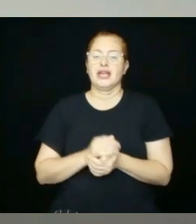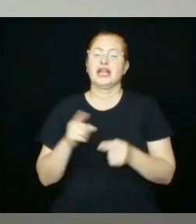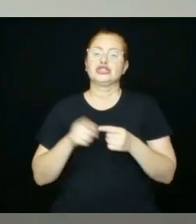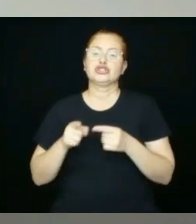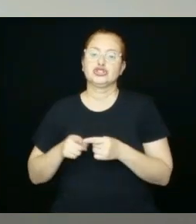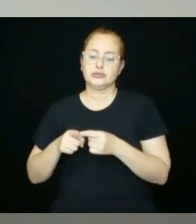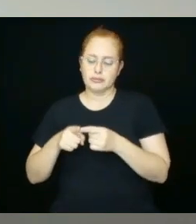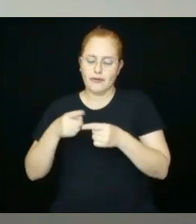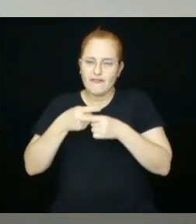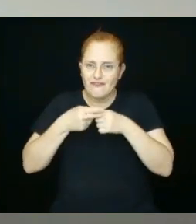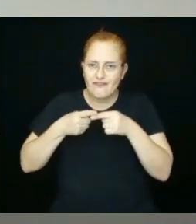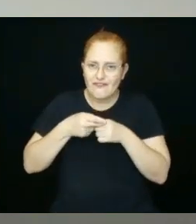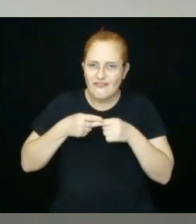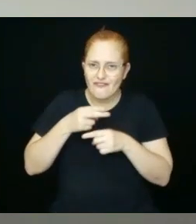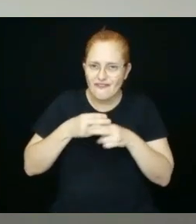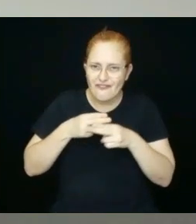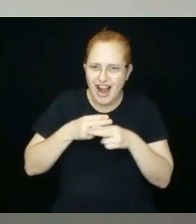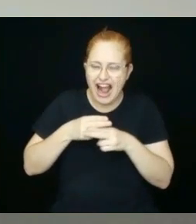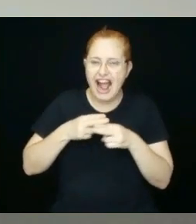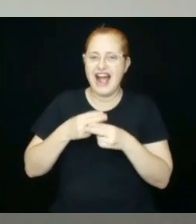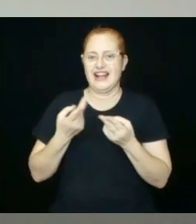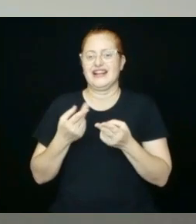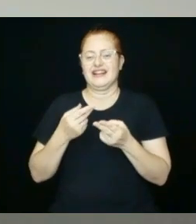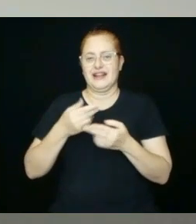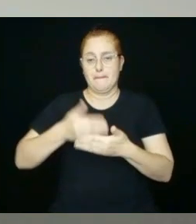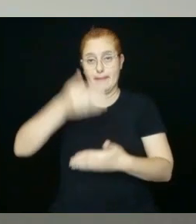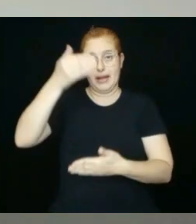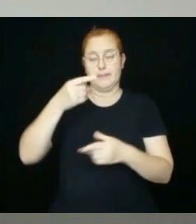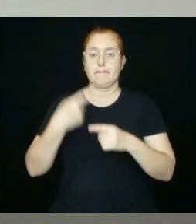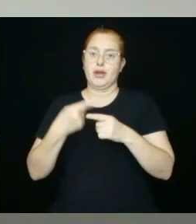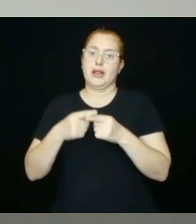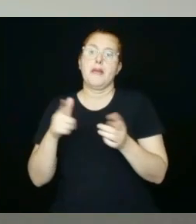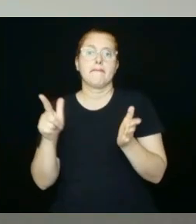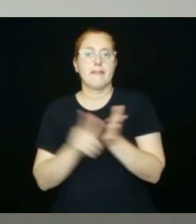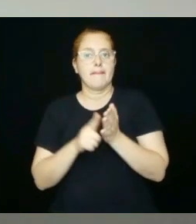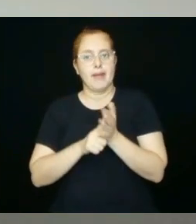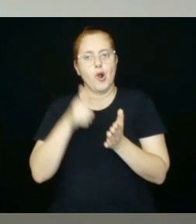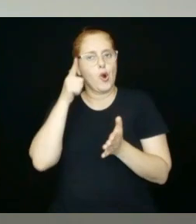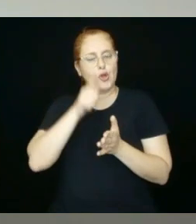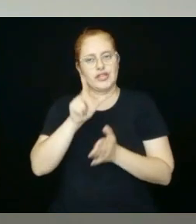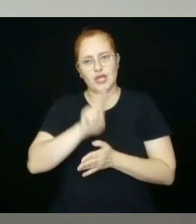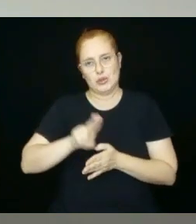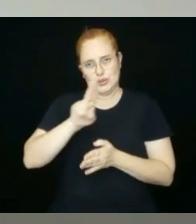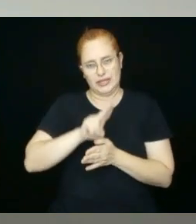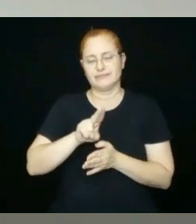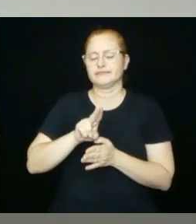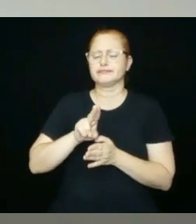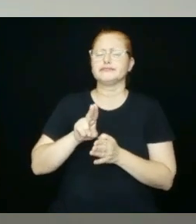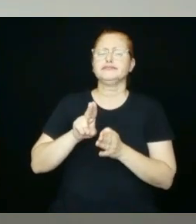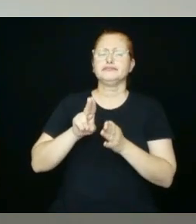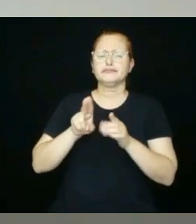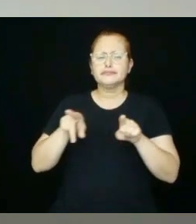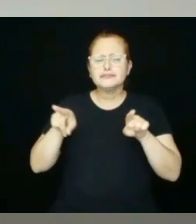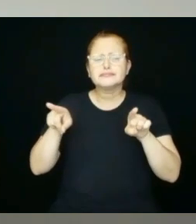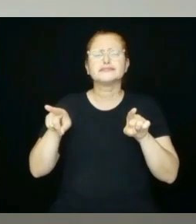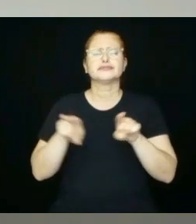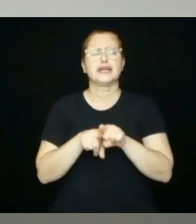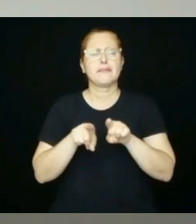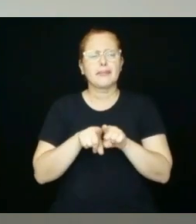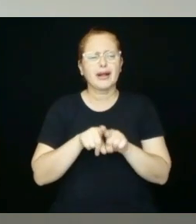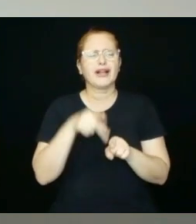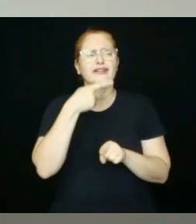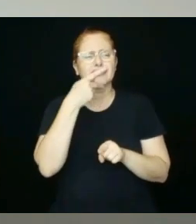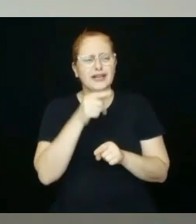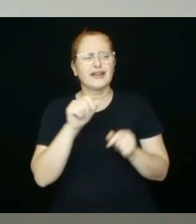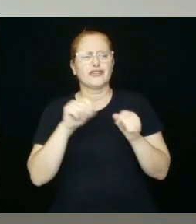fazer incisões na parede. Então, no papel eu já não conseguia ter esse recurso. Então, a gente não falou disso, né? Que tu também faz